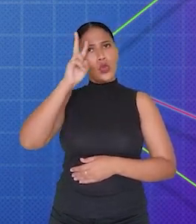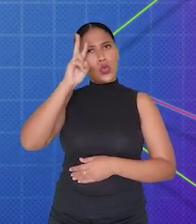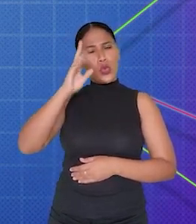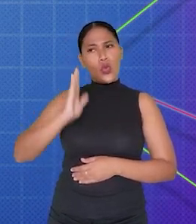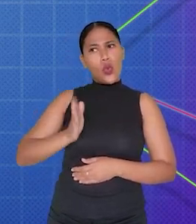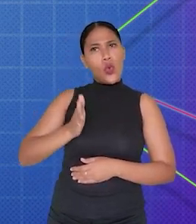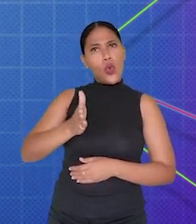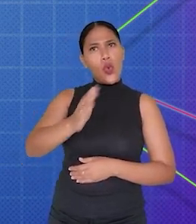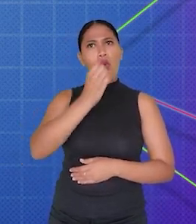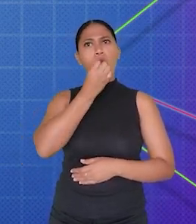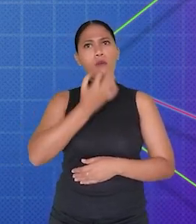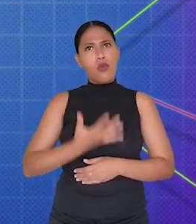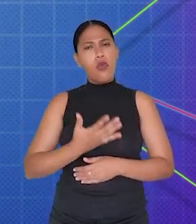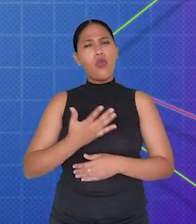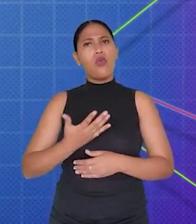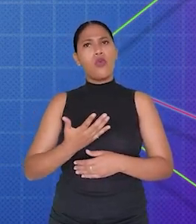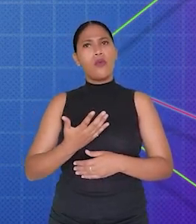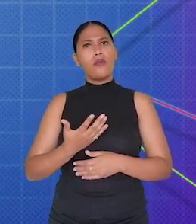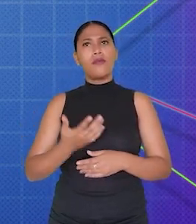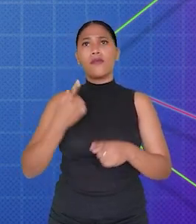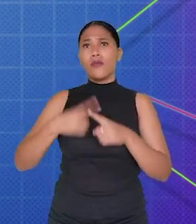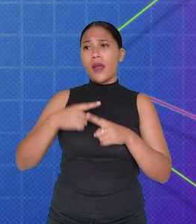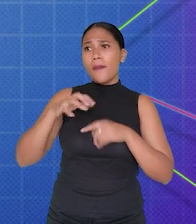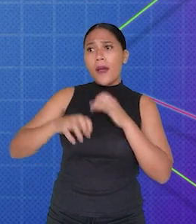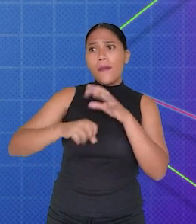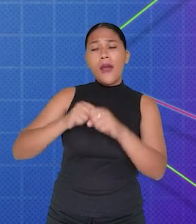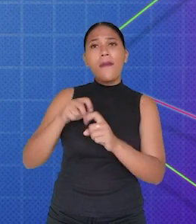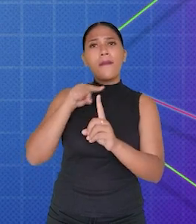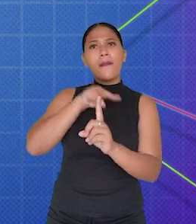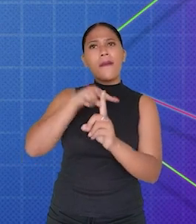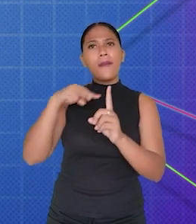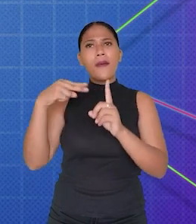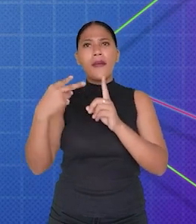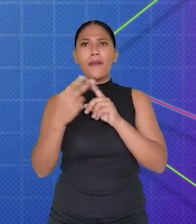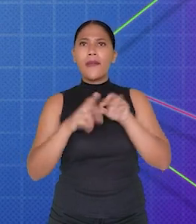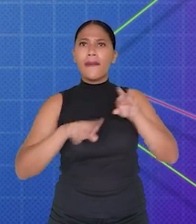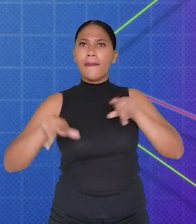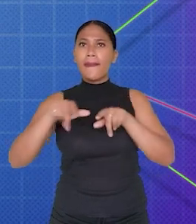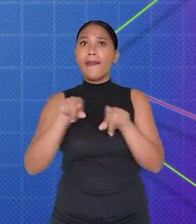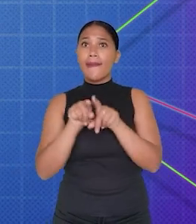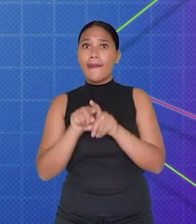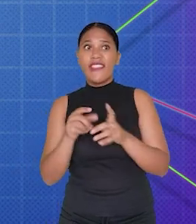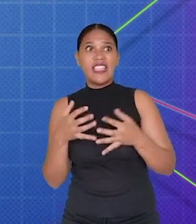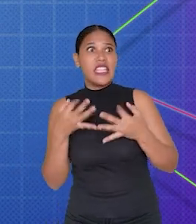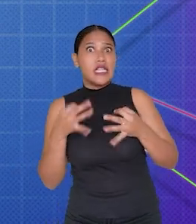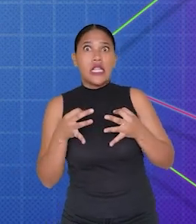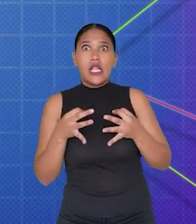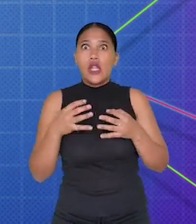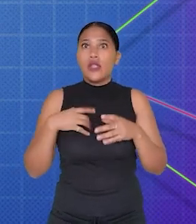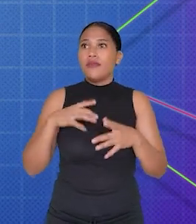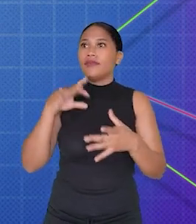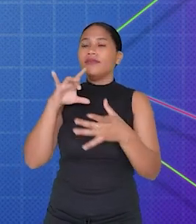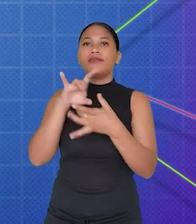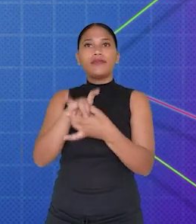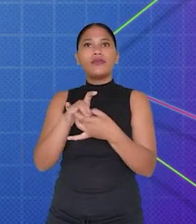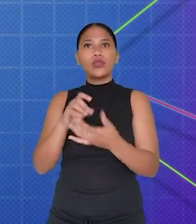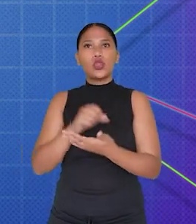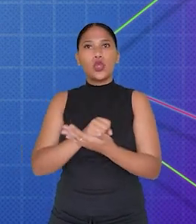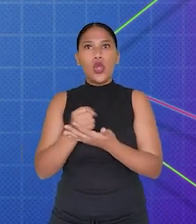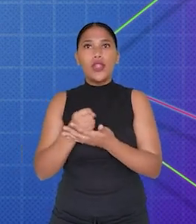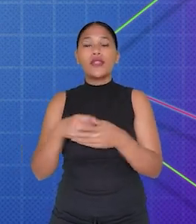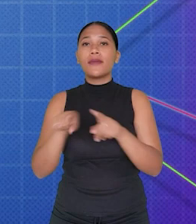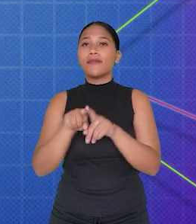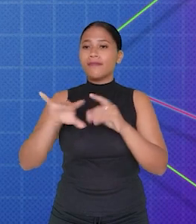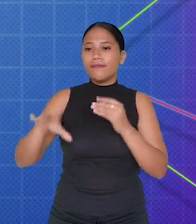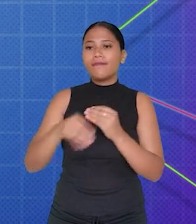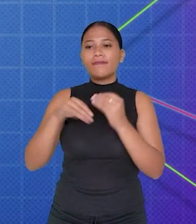trama bem-sucedida em jogos. Ele permite explorar perspectivas distintas, aumentar o drama e a tensão, aumentar o envolvimento do jogador